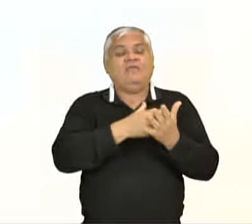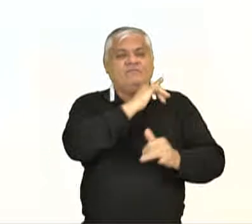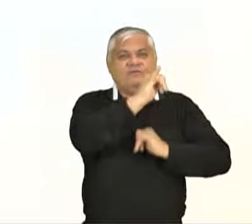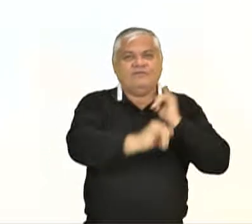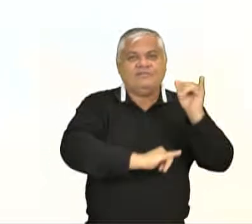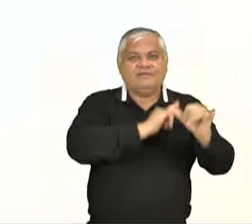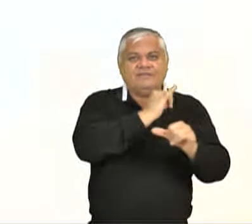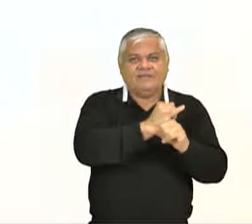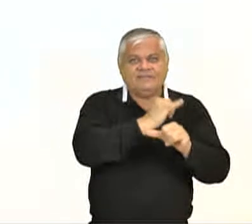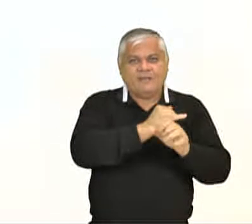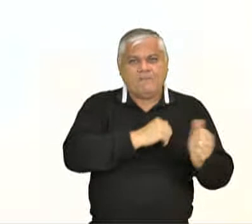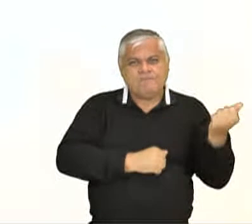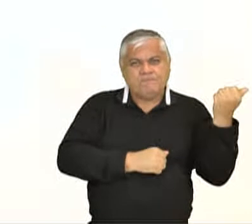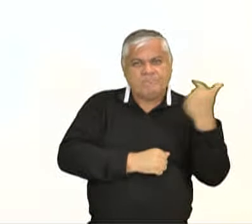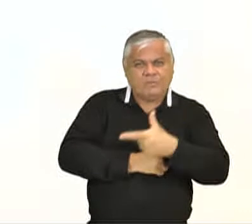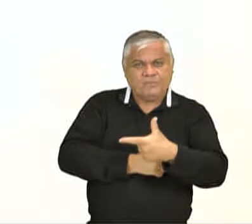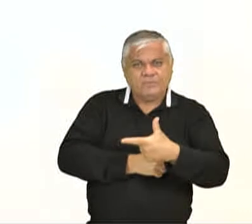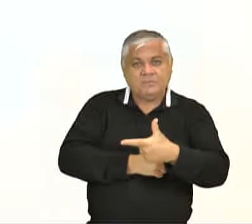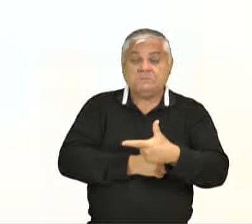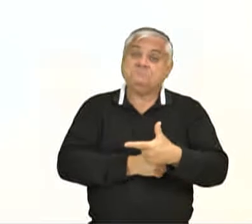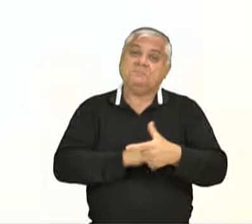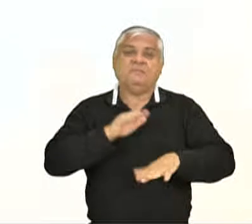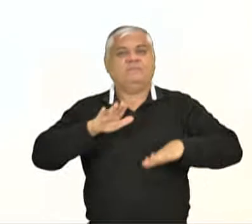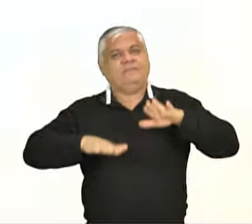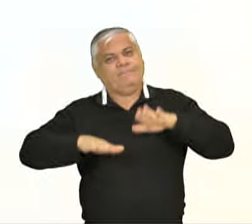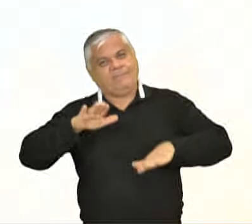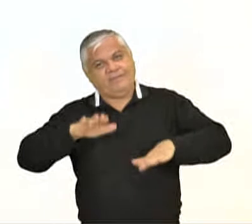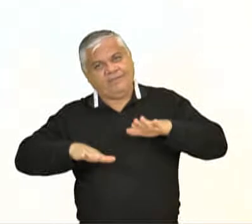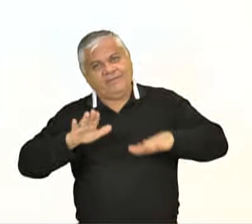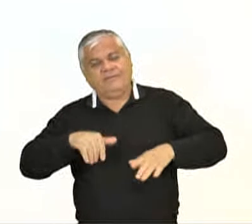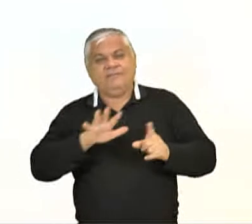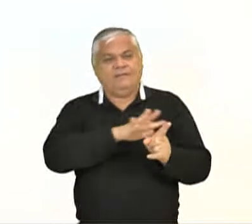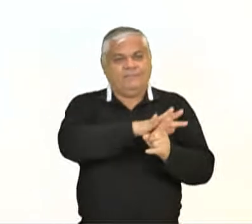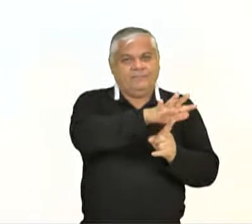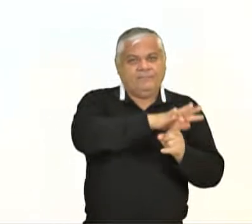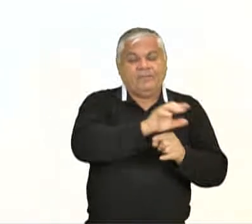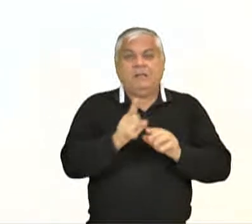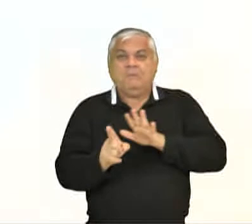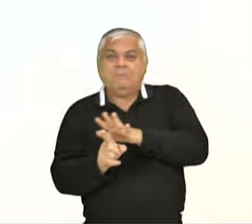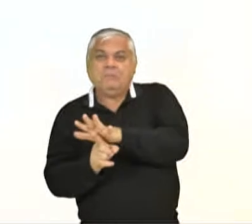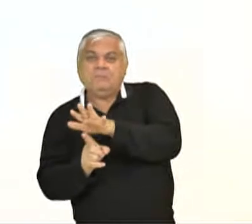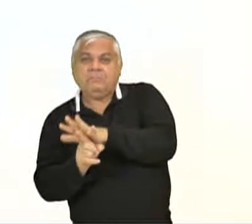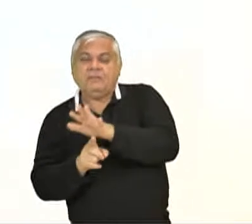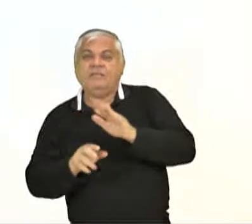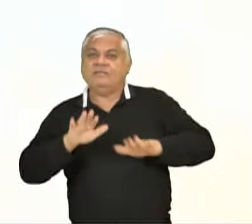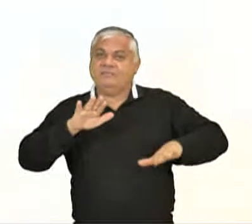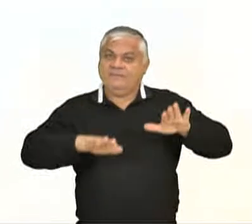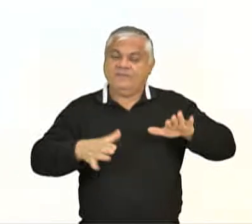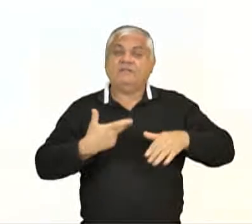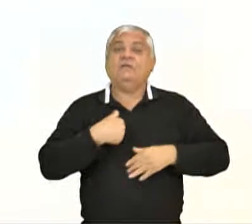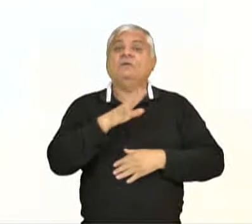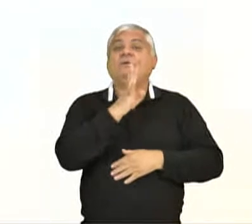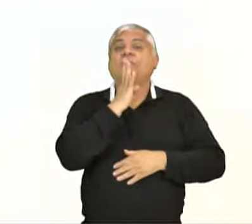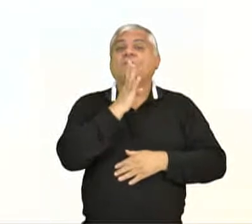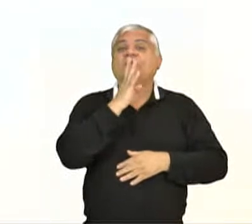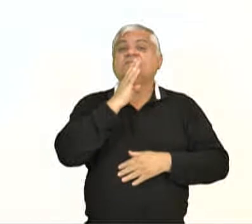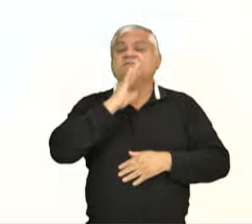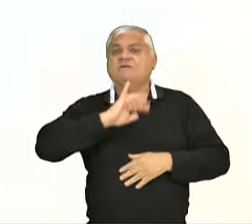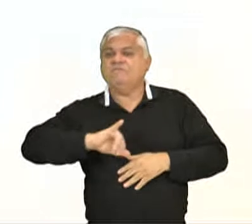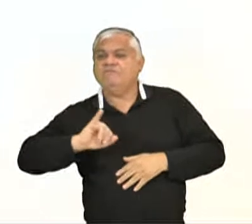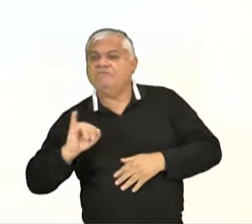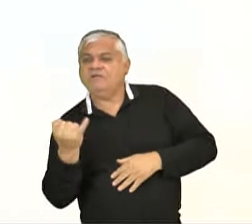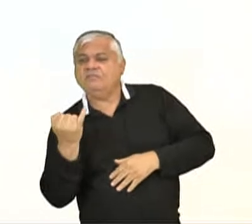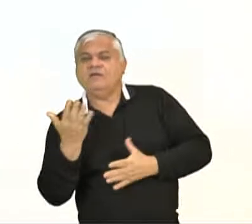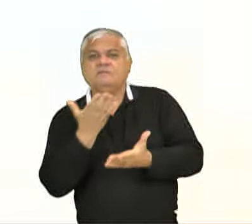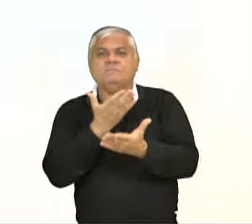superiores de leitura? É relativo, depende da procura do leitor e é importante conhecer as vantagens e desvantagens